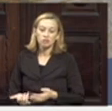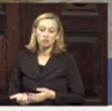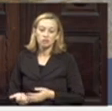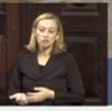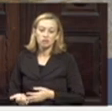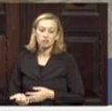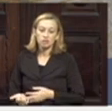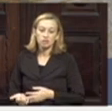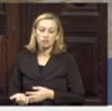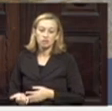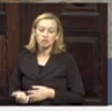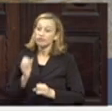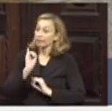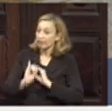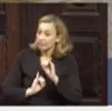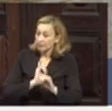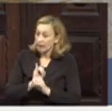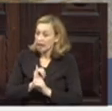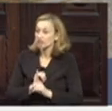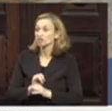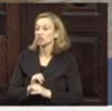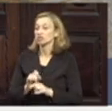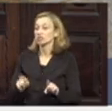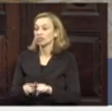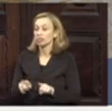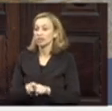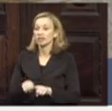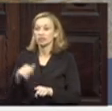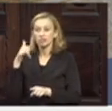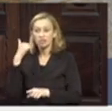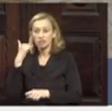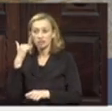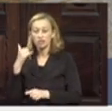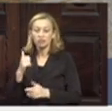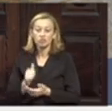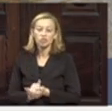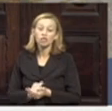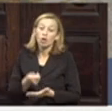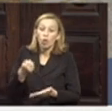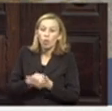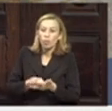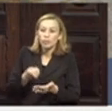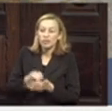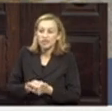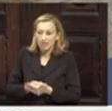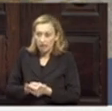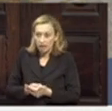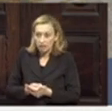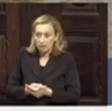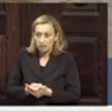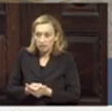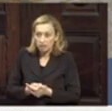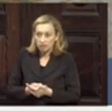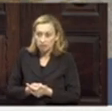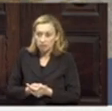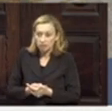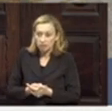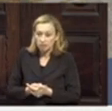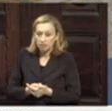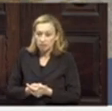importante do transporte público, que são os trabalhadores em telecomunicações, que a gente chama de trabalhadores de rede, que trabalham nas